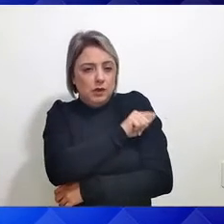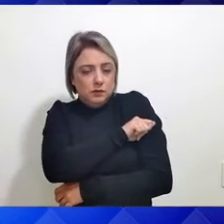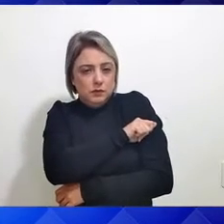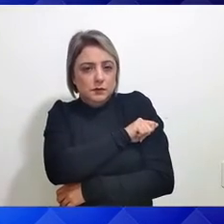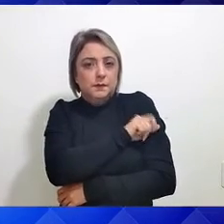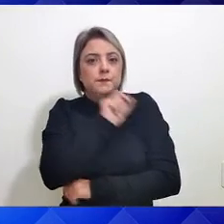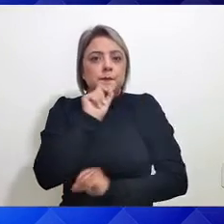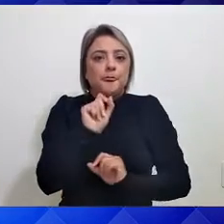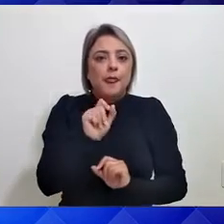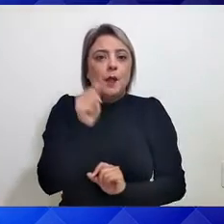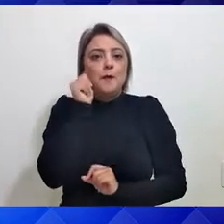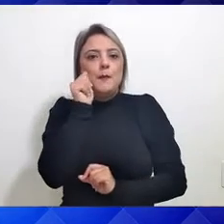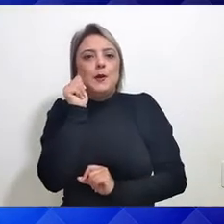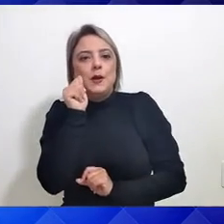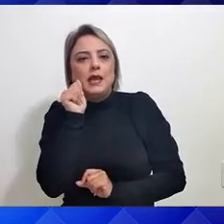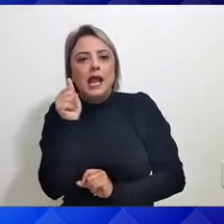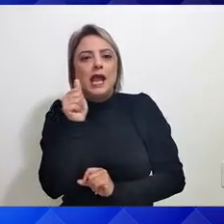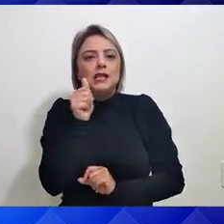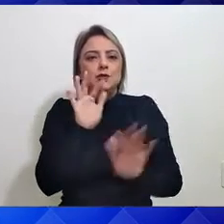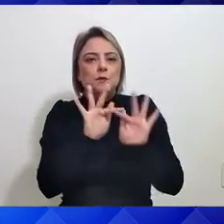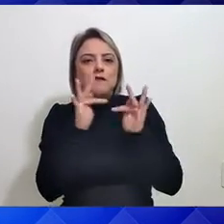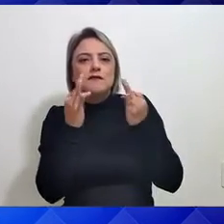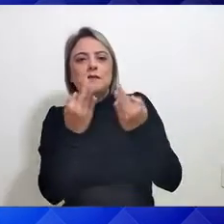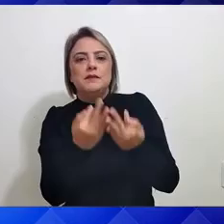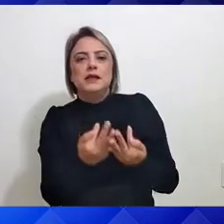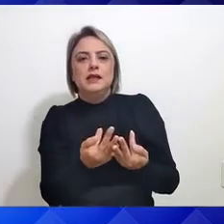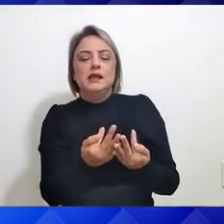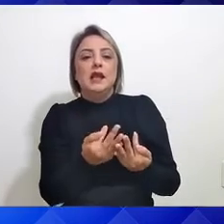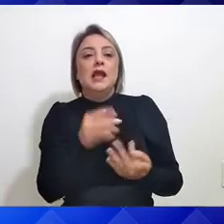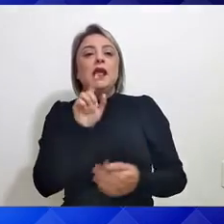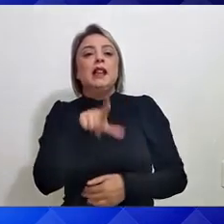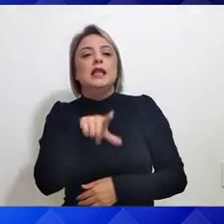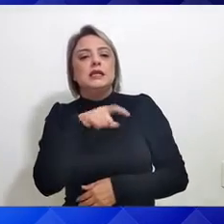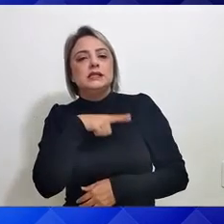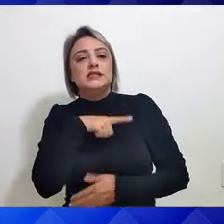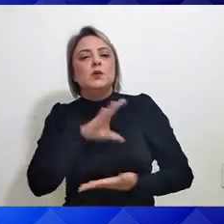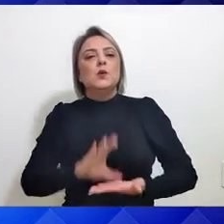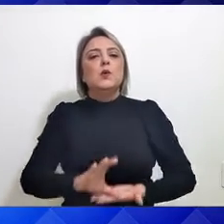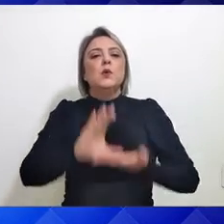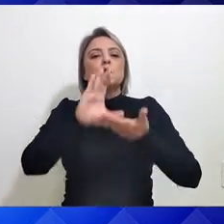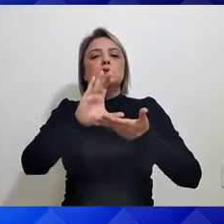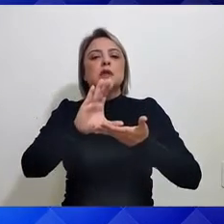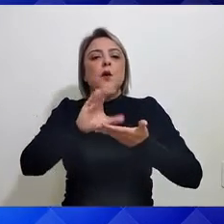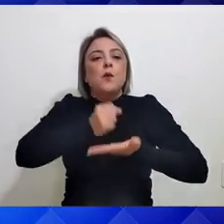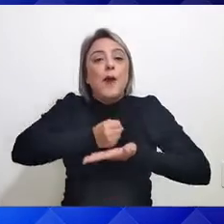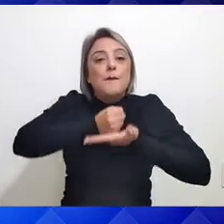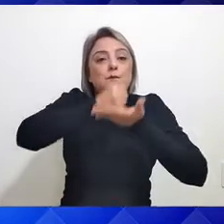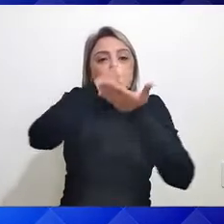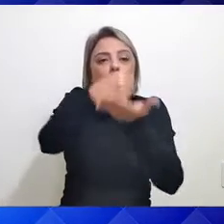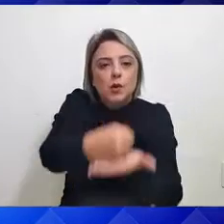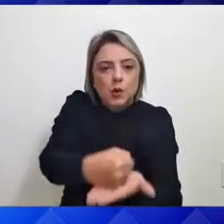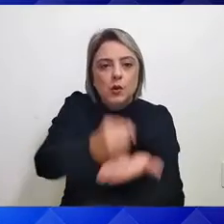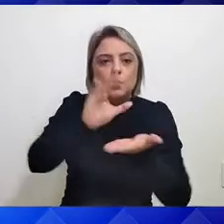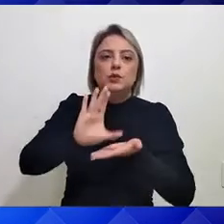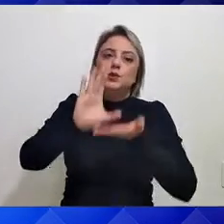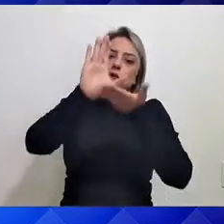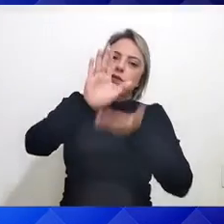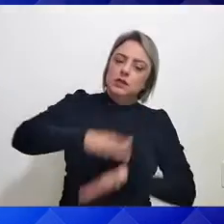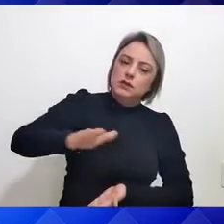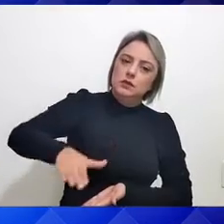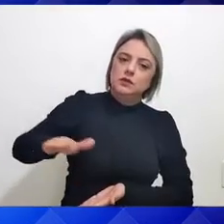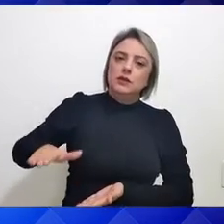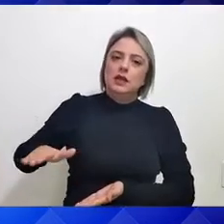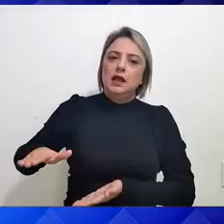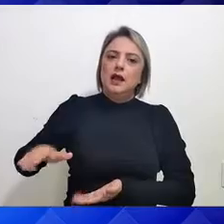Depois da Mônica, eu, né, Mônica? Mônica. Então, respondendo a Paula, assim, o Sindicato